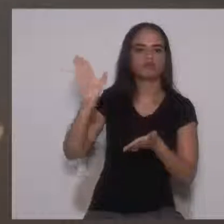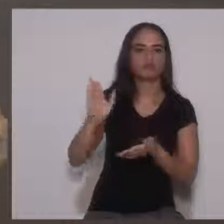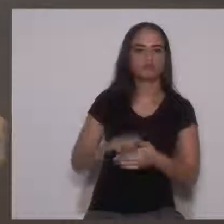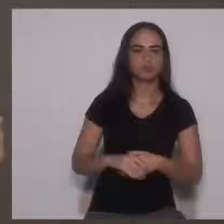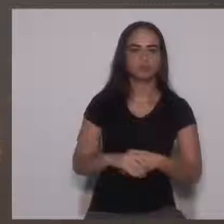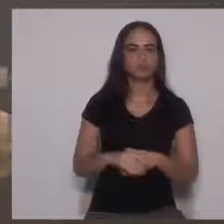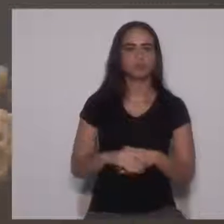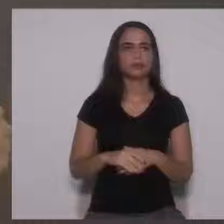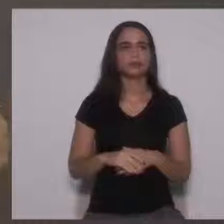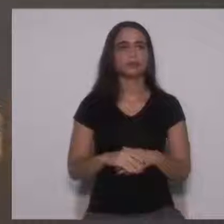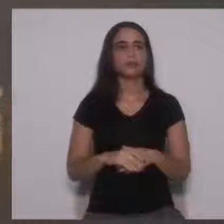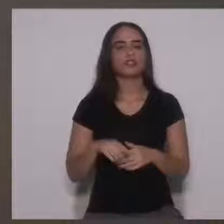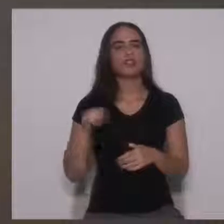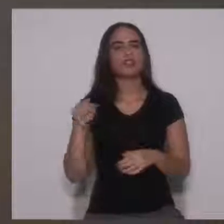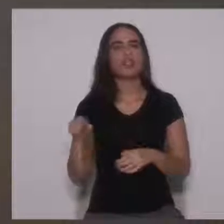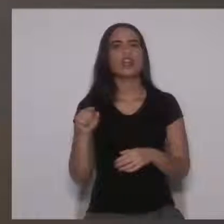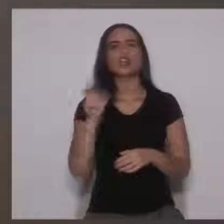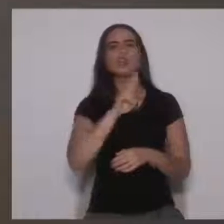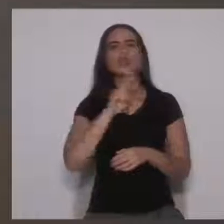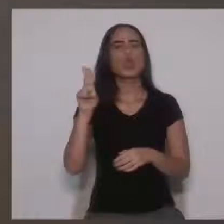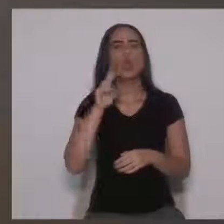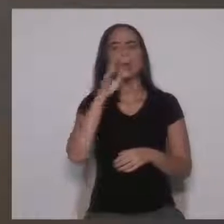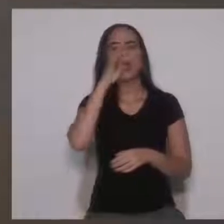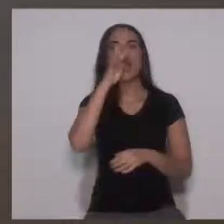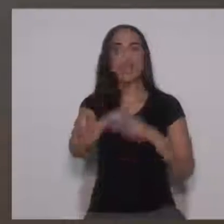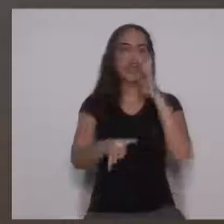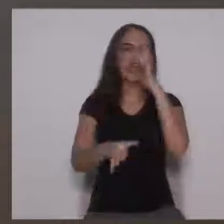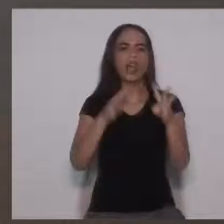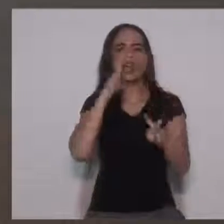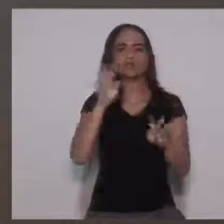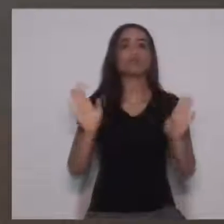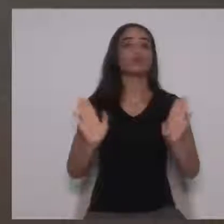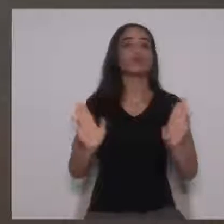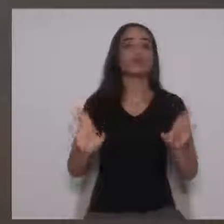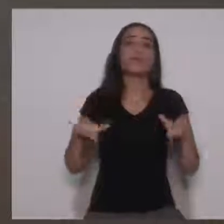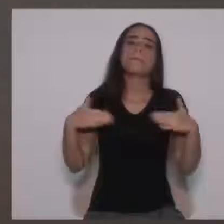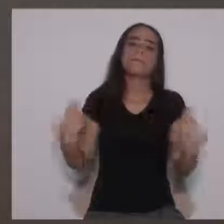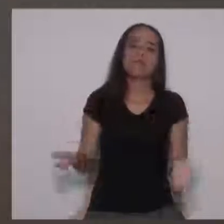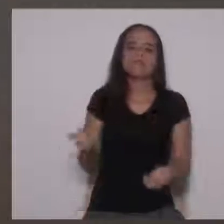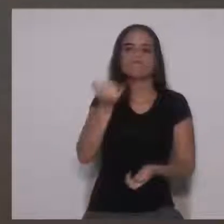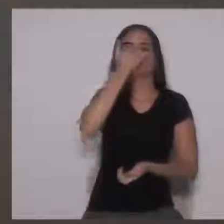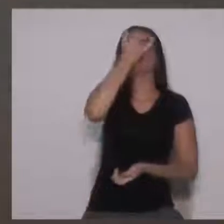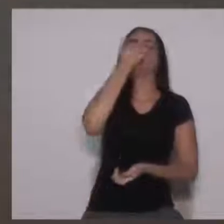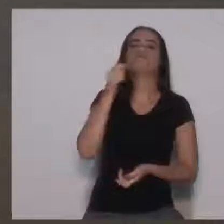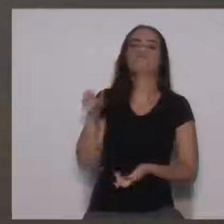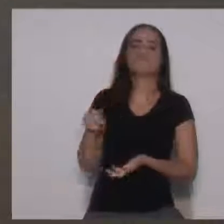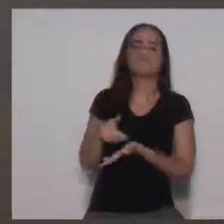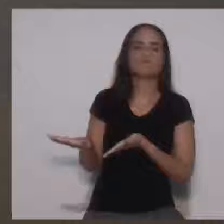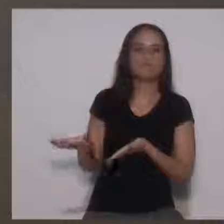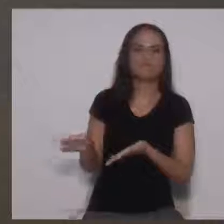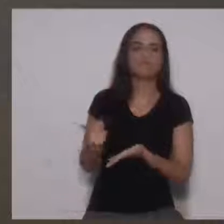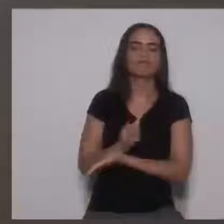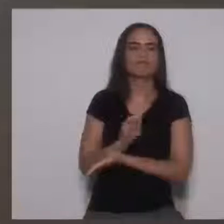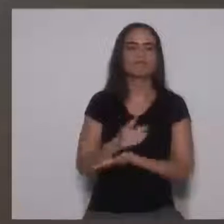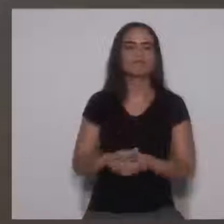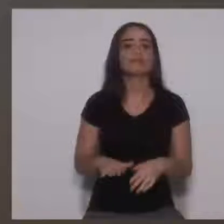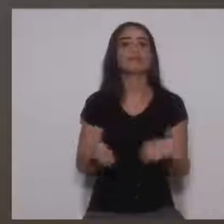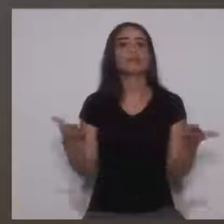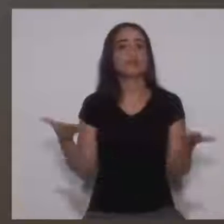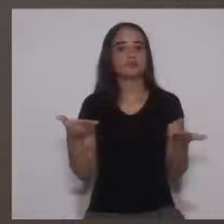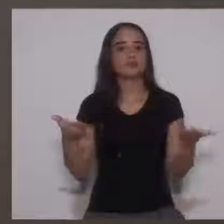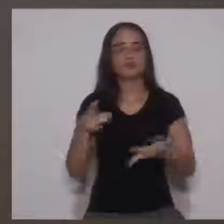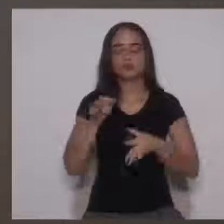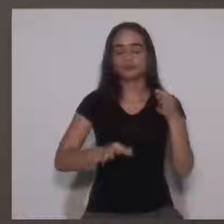Ele não falou o nome da Sanebave, não estava acusando a Sanebave de nada, mas aconteceu isso com ele. E agora, no despacho do